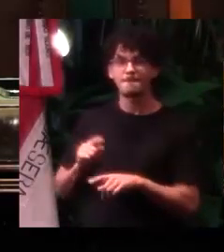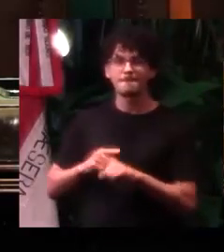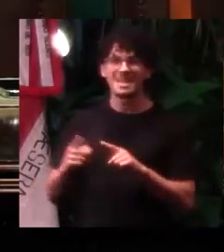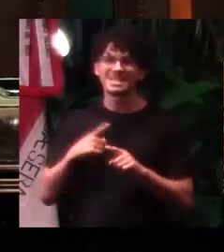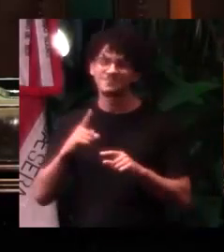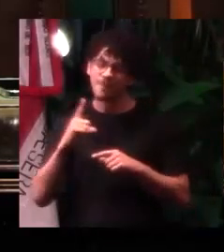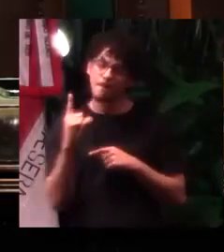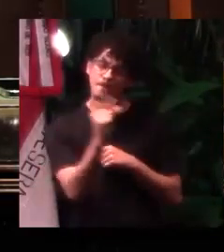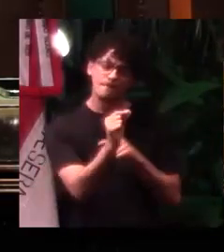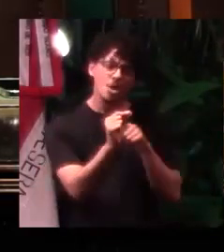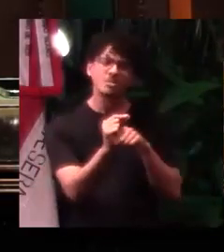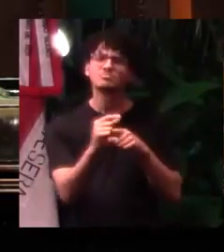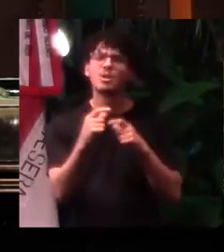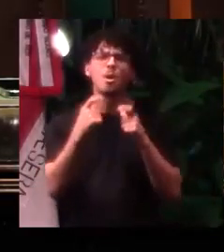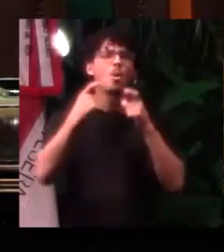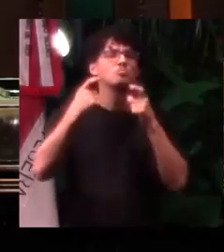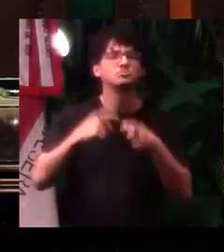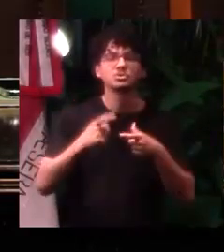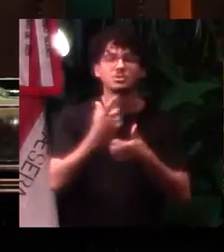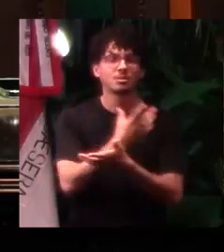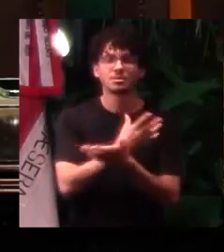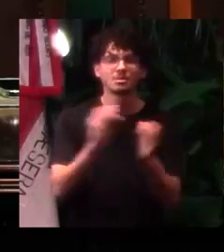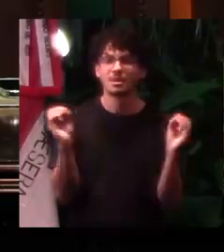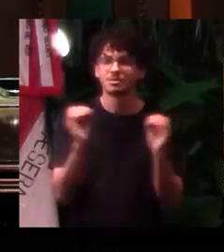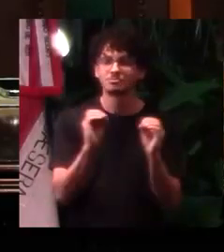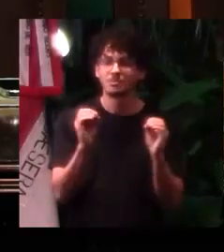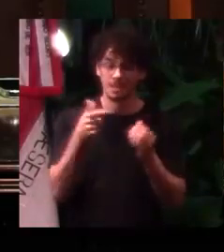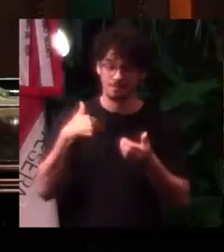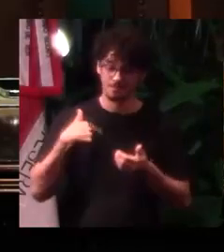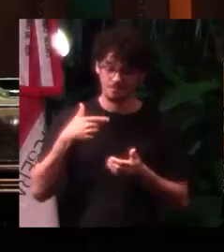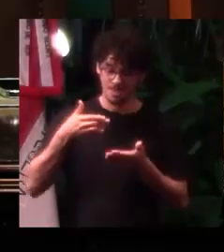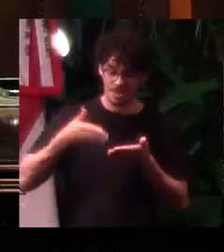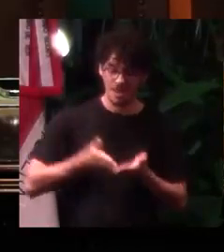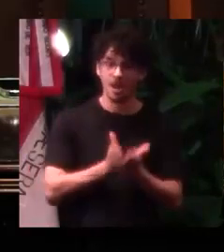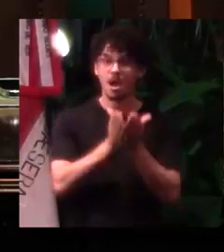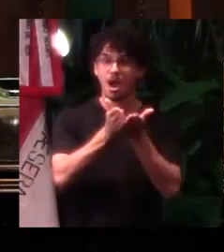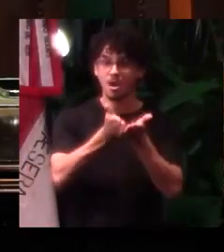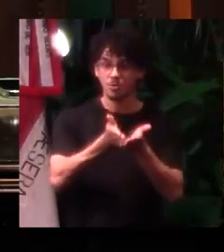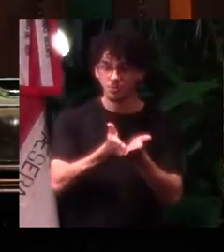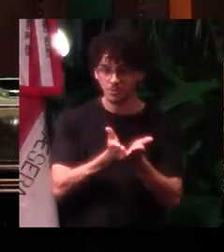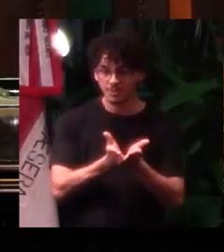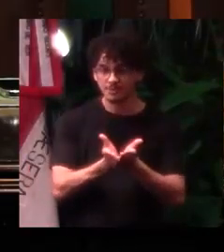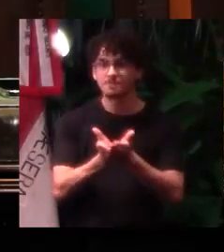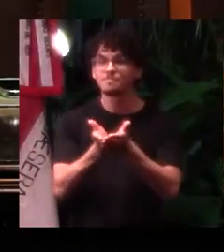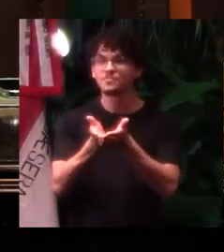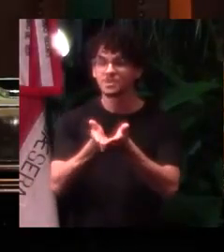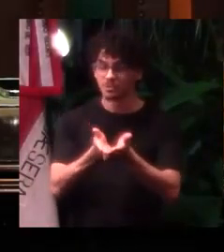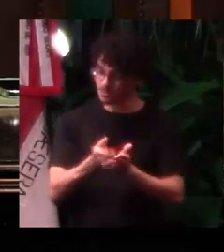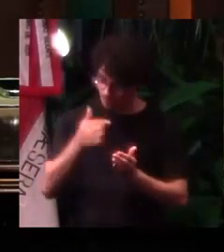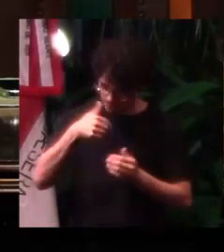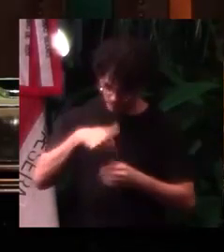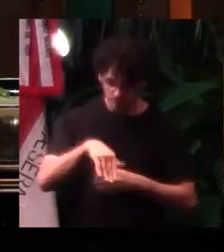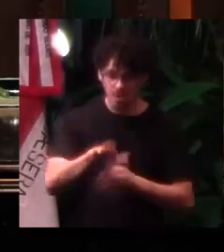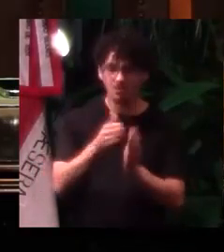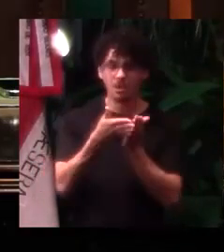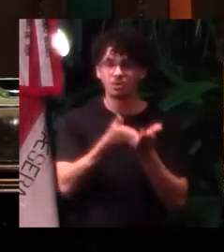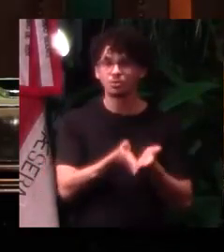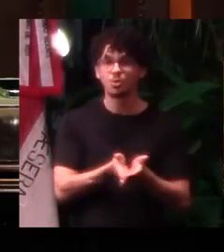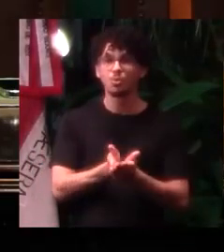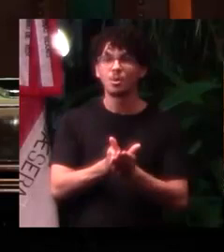vai para lugar nenhum. Ele pega a canoa e parte com a canoa e